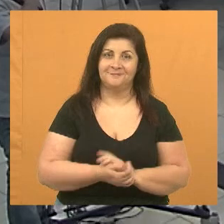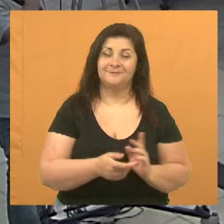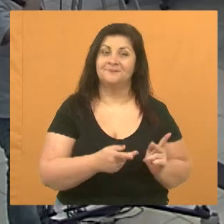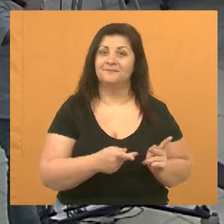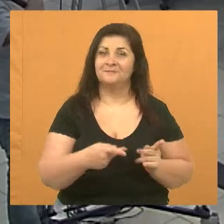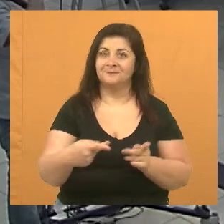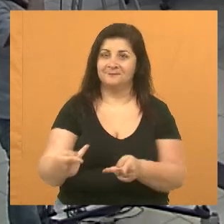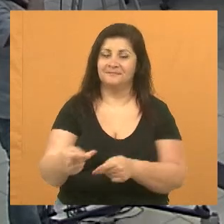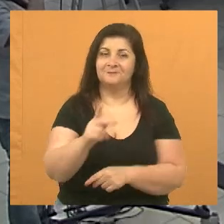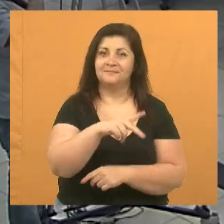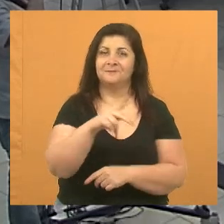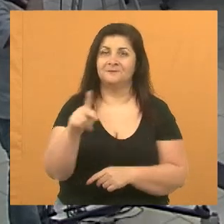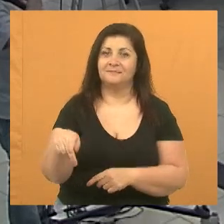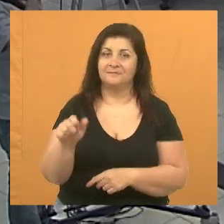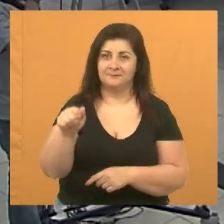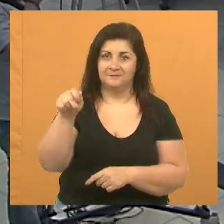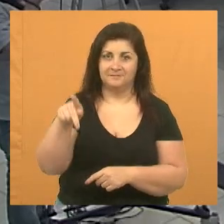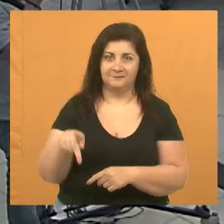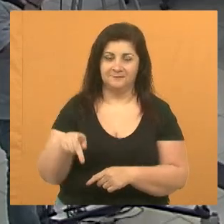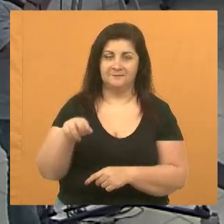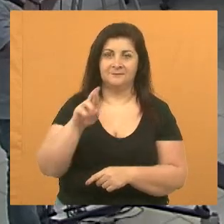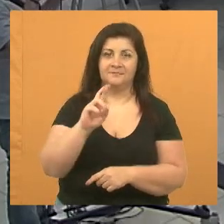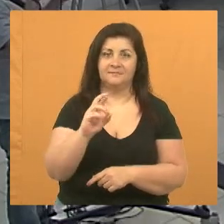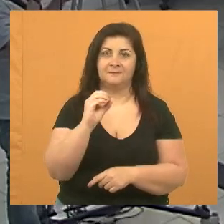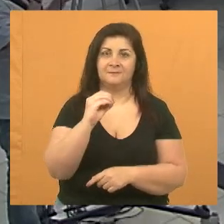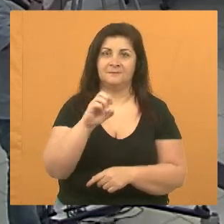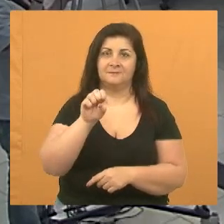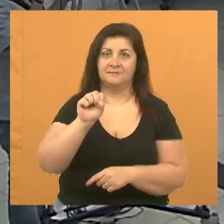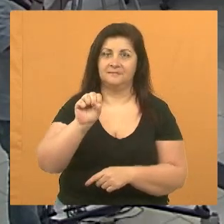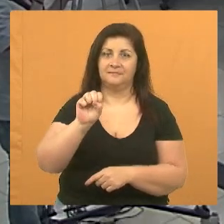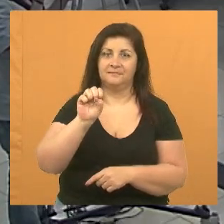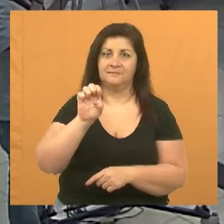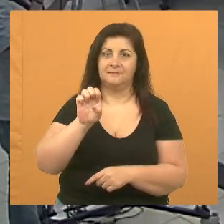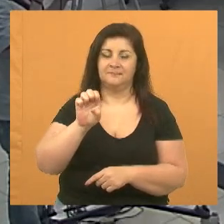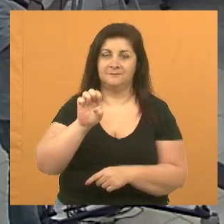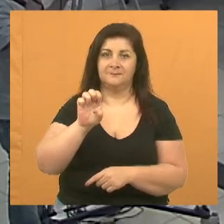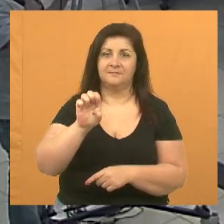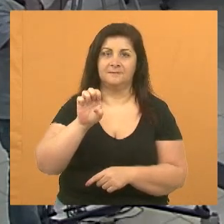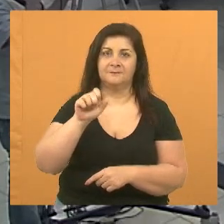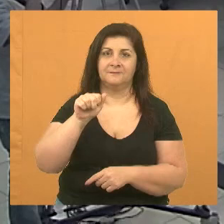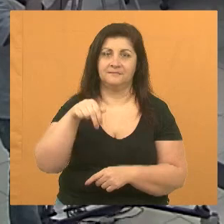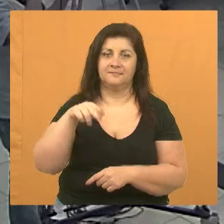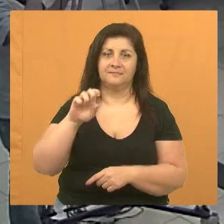chamamos agora a professora aposentada Rosiane Quina de Oliveira Costa.